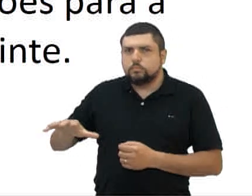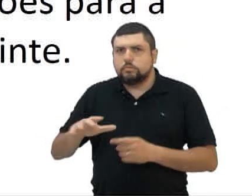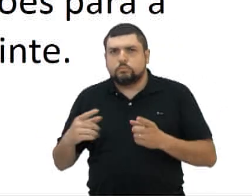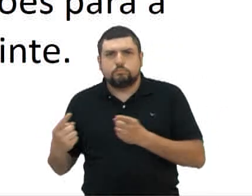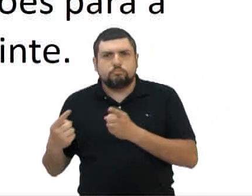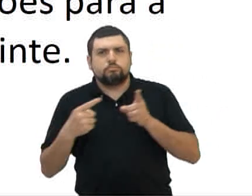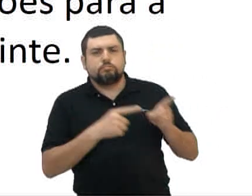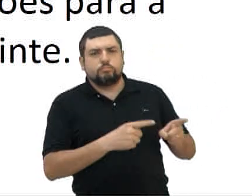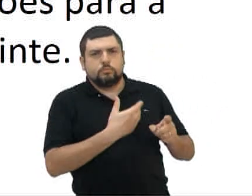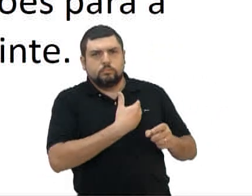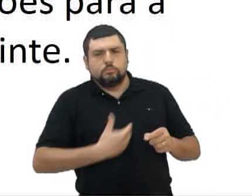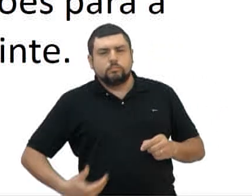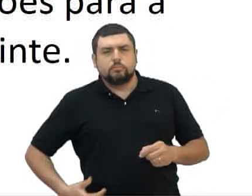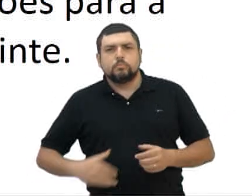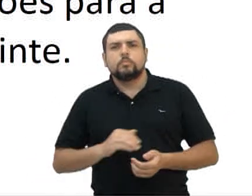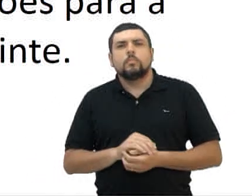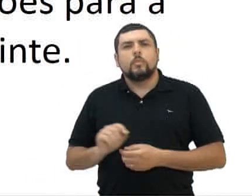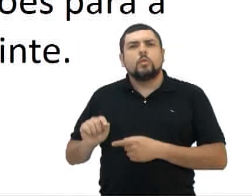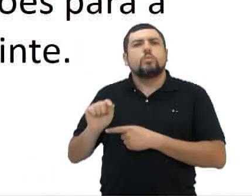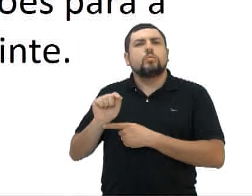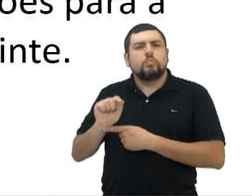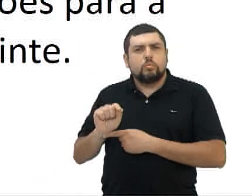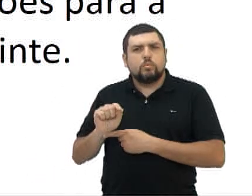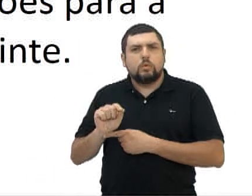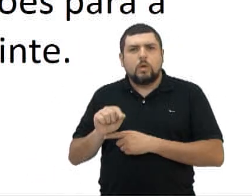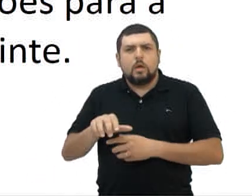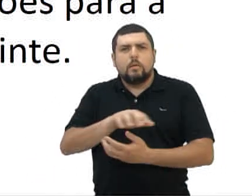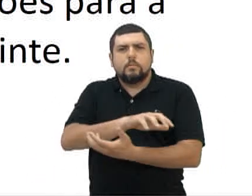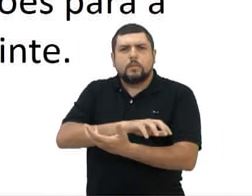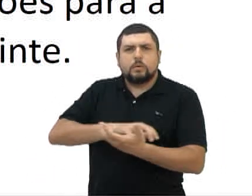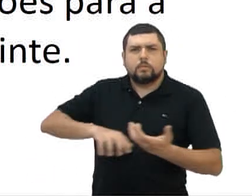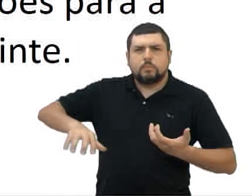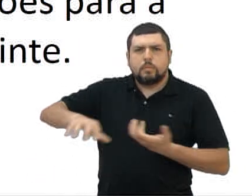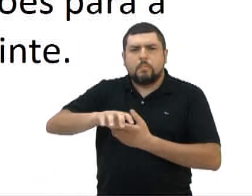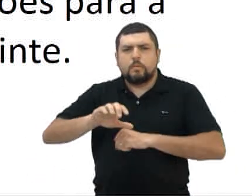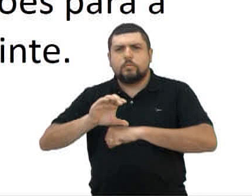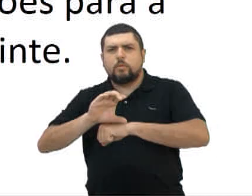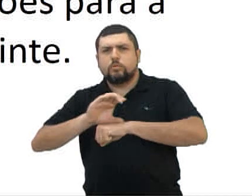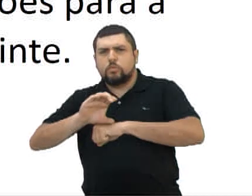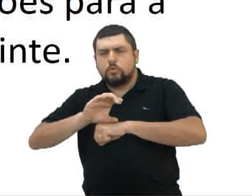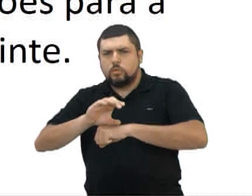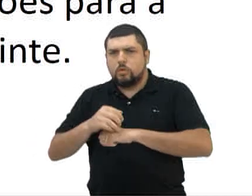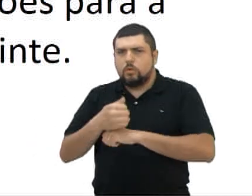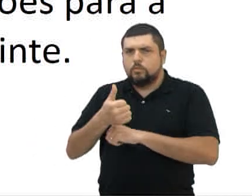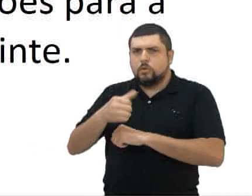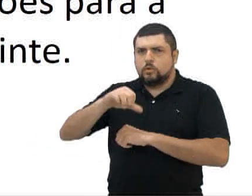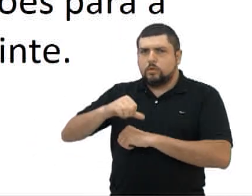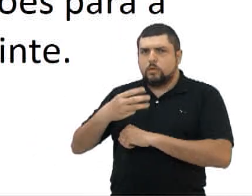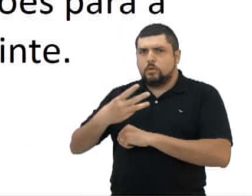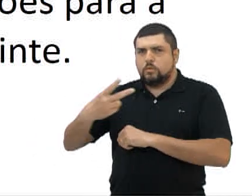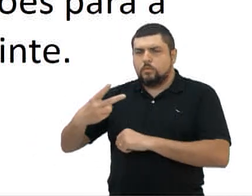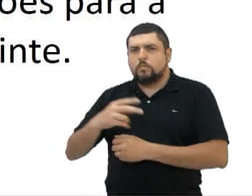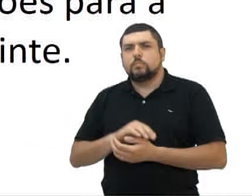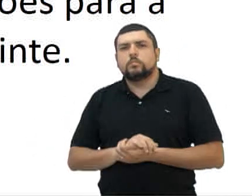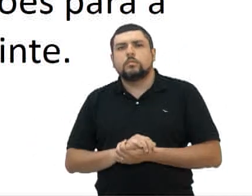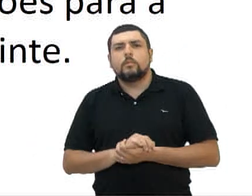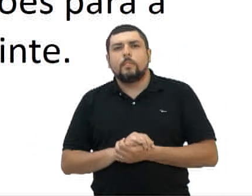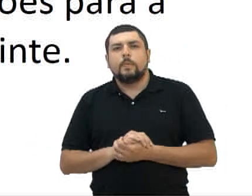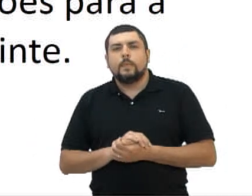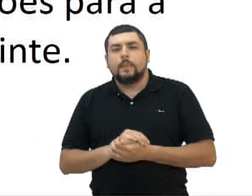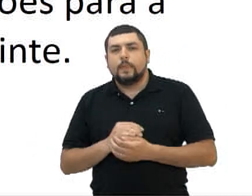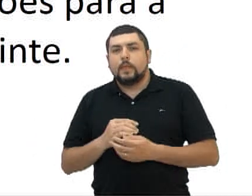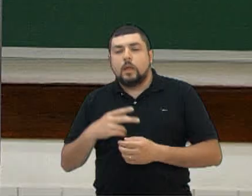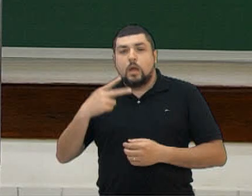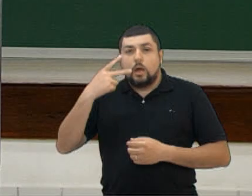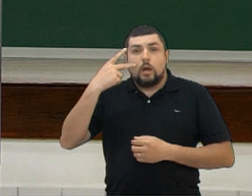ao governo Vargas, né, que é a Revolução Constitucionalista de 1932. A política conciliatória de Vargas ela